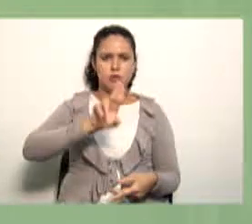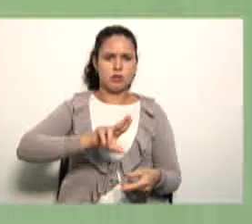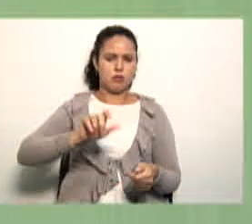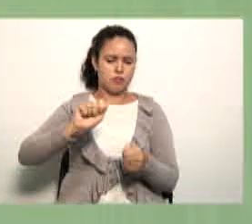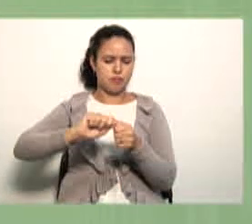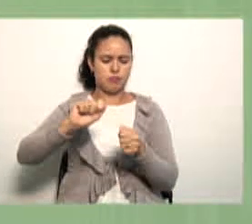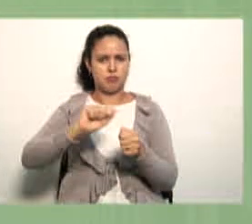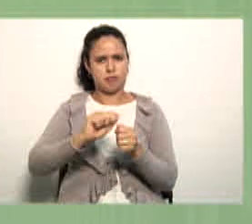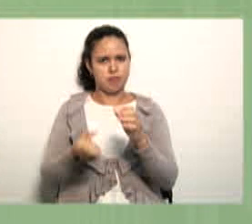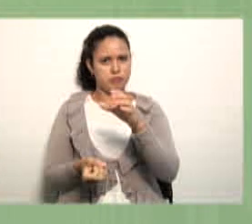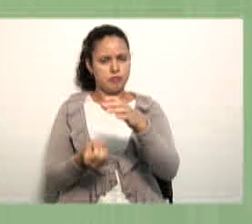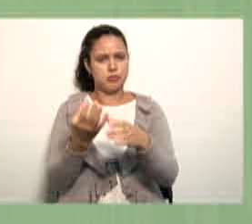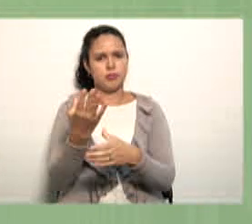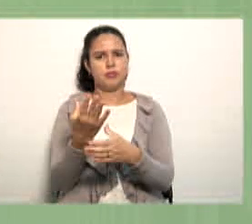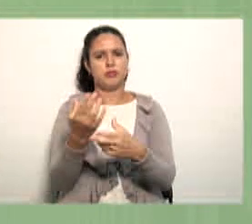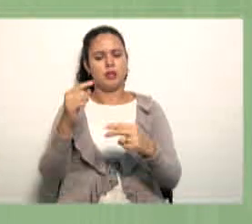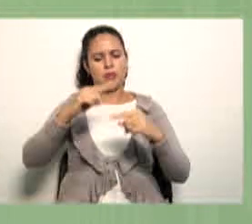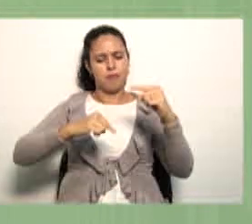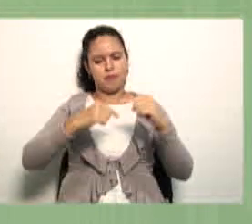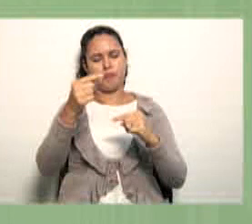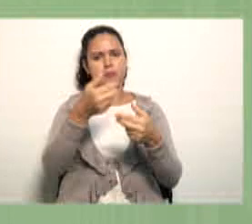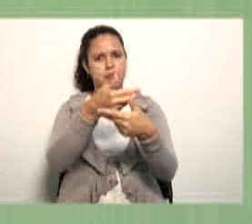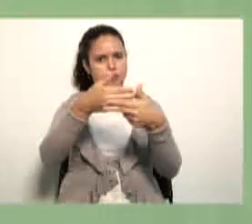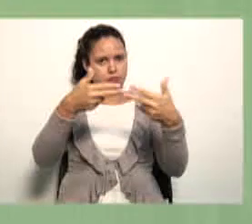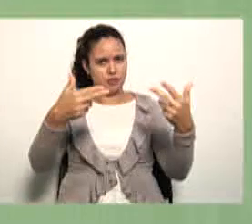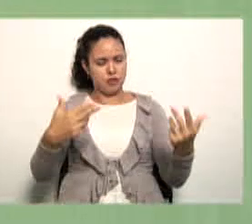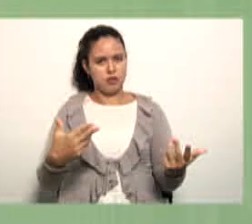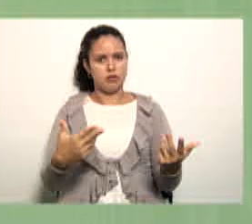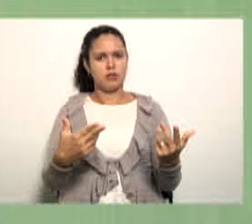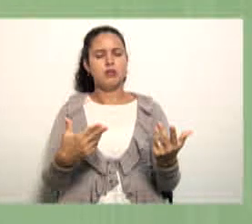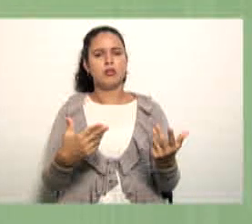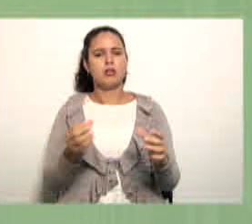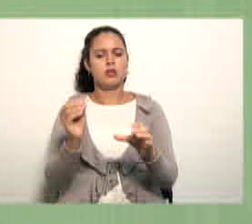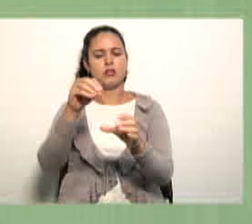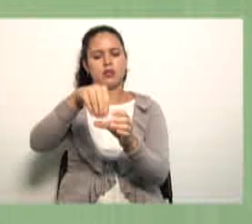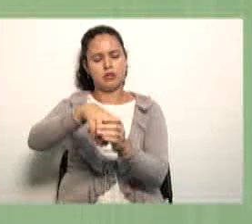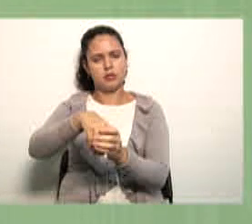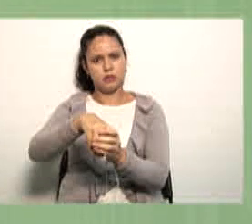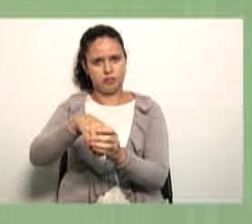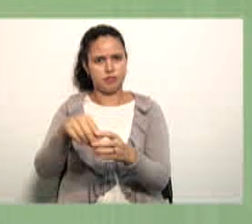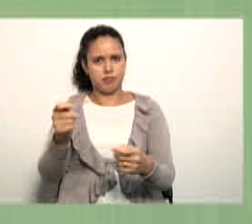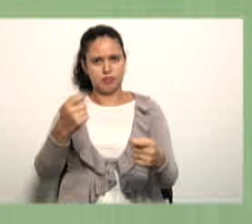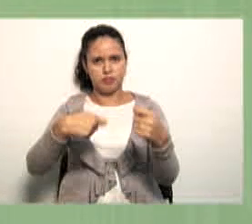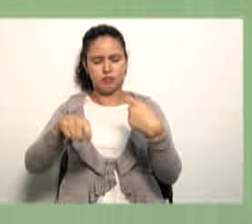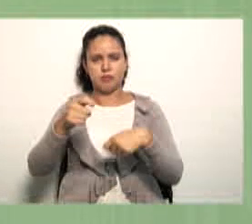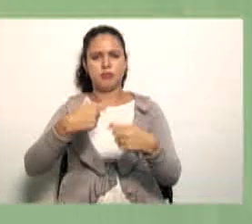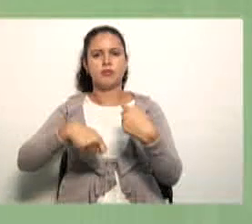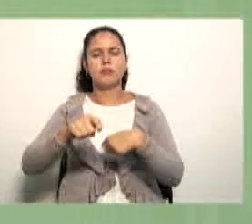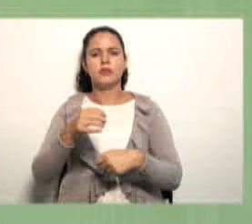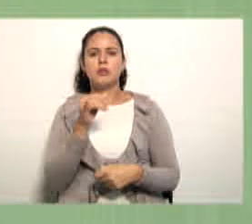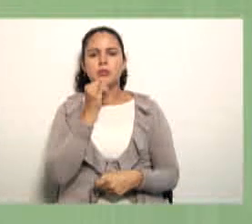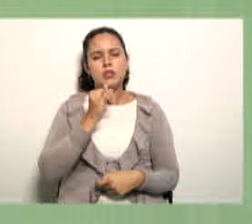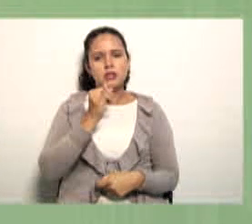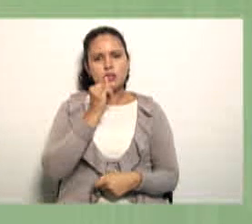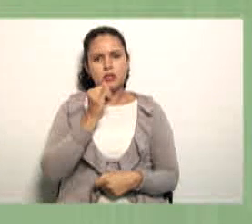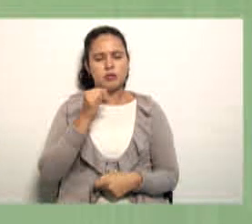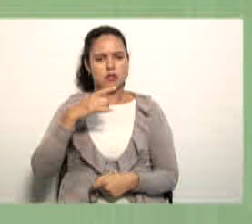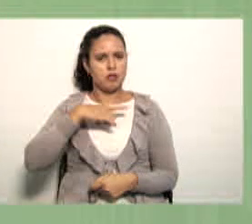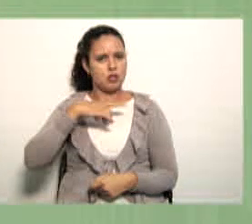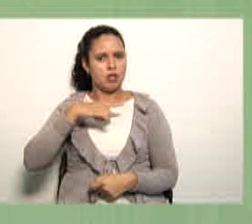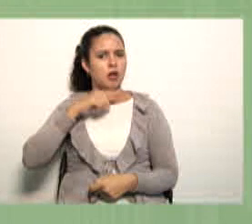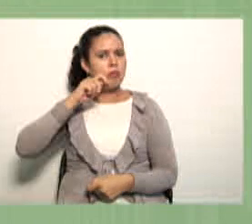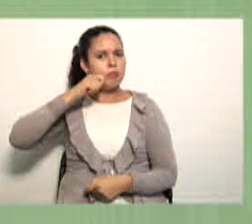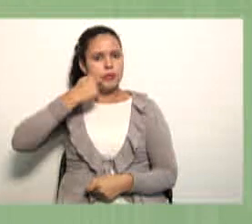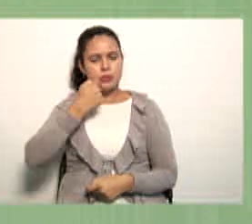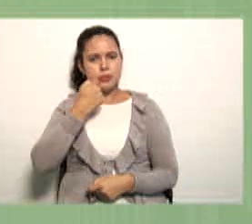bens econômicos que são úteis e desejáveis dentro da nossa economia. Por exemplo, se eu quero ter pão francês,